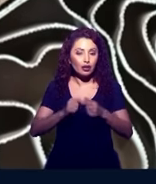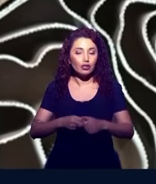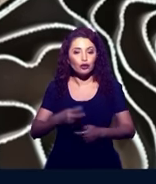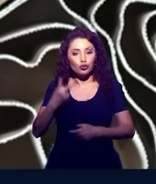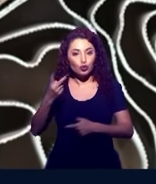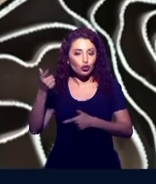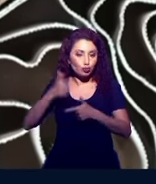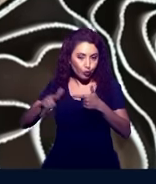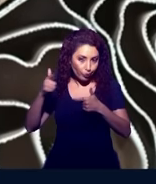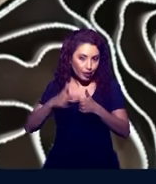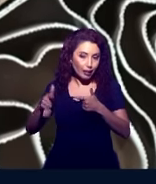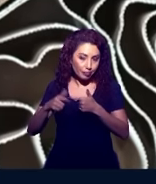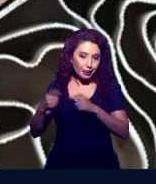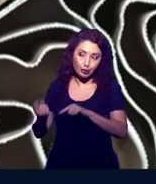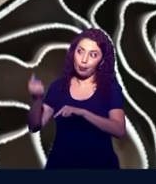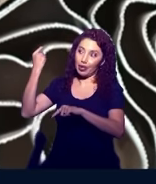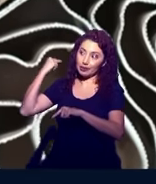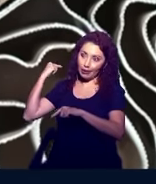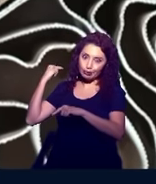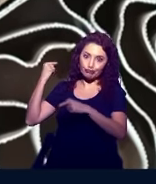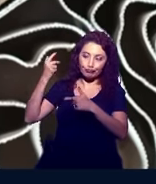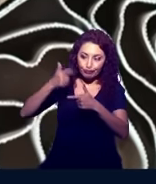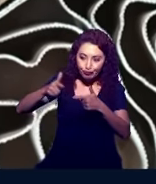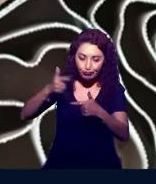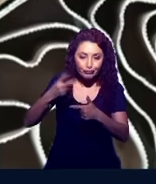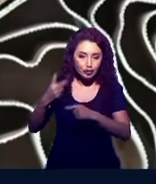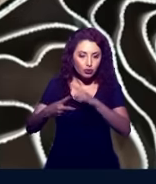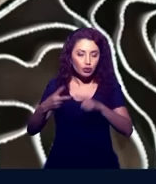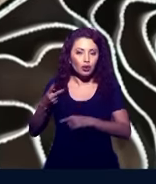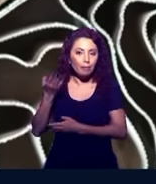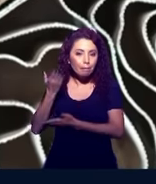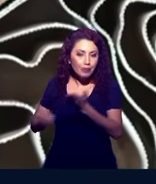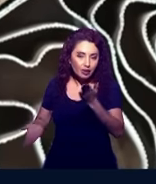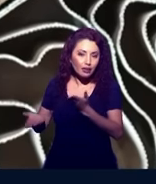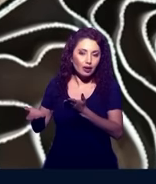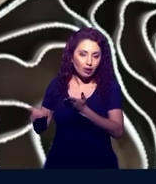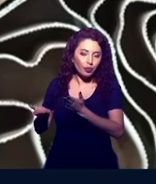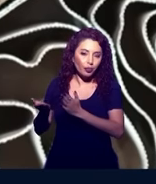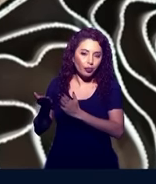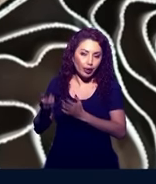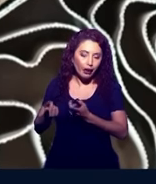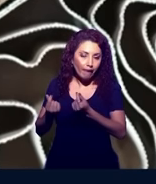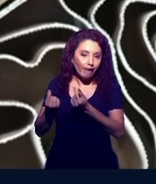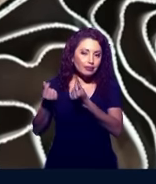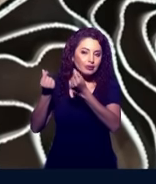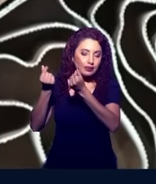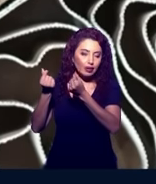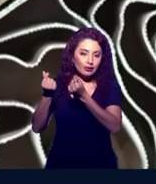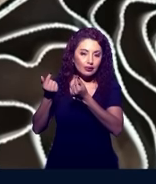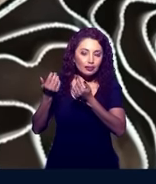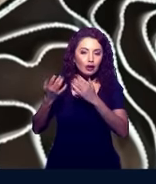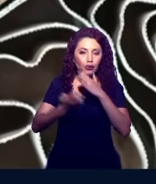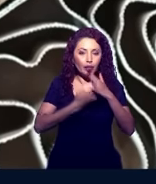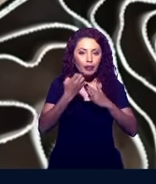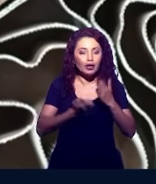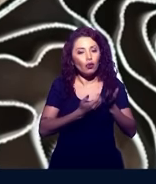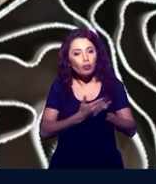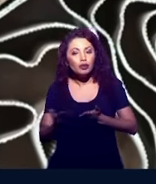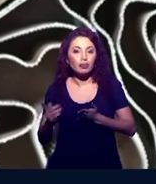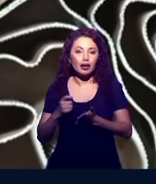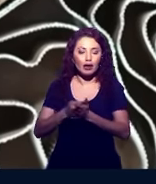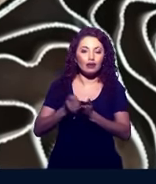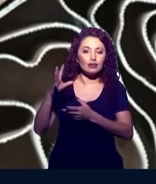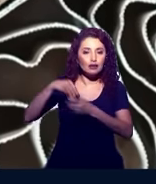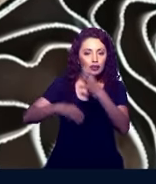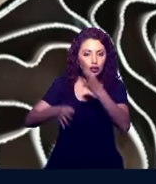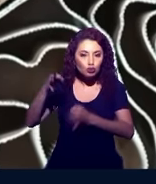do passado um essa questão de uma perda de receita que se acumulou ao longo de anos de repente as empresas começaram a compensar via Justiça ganharam